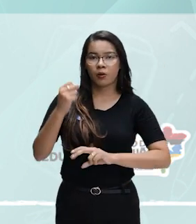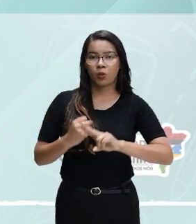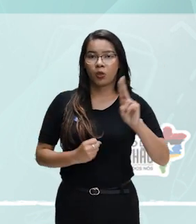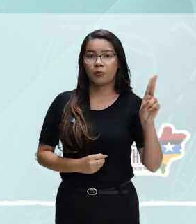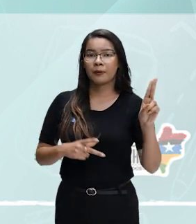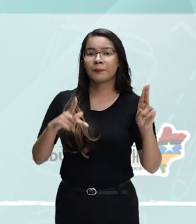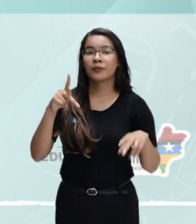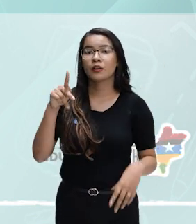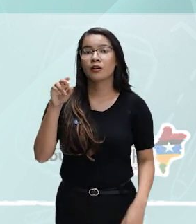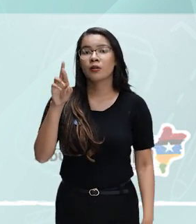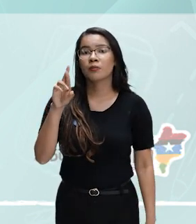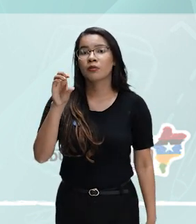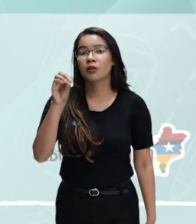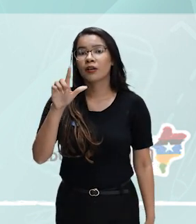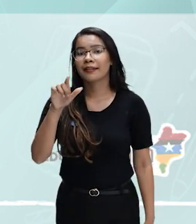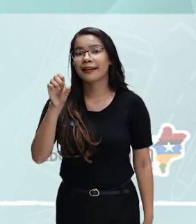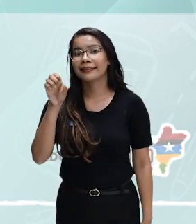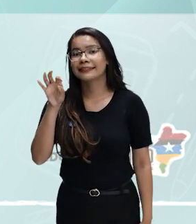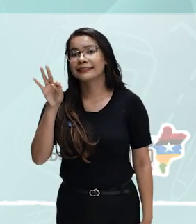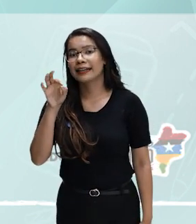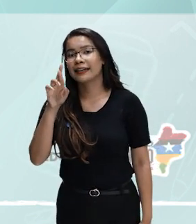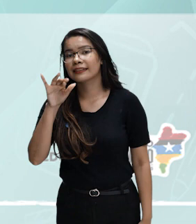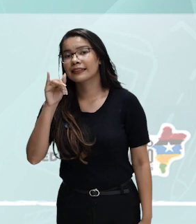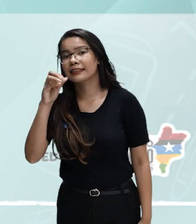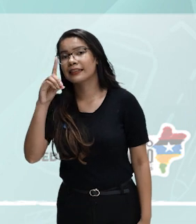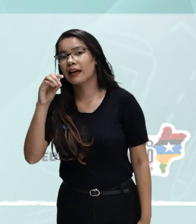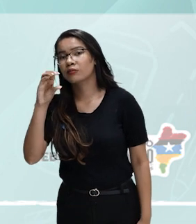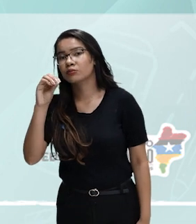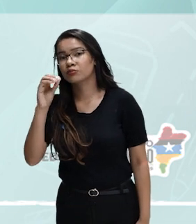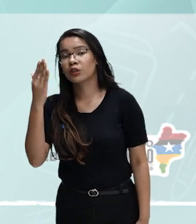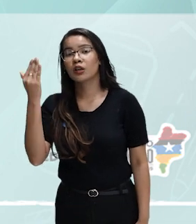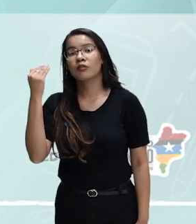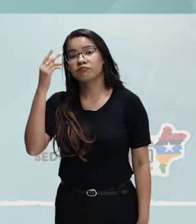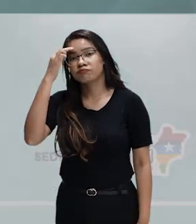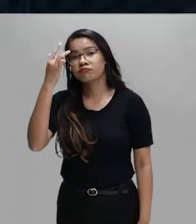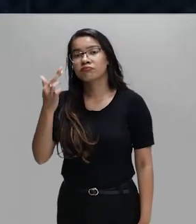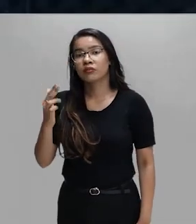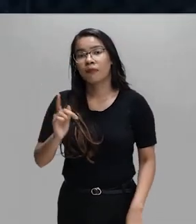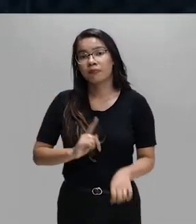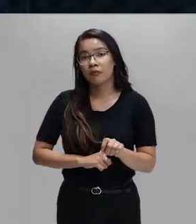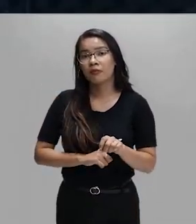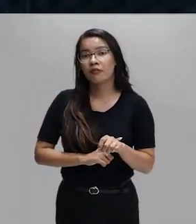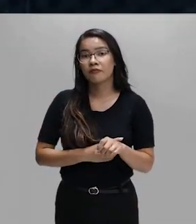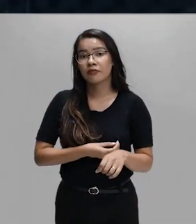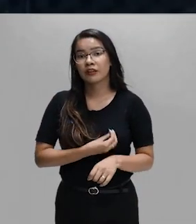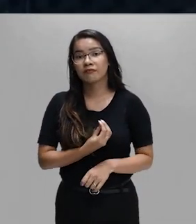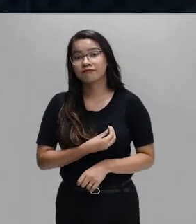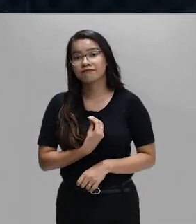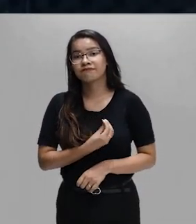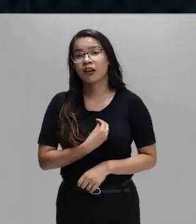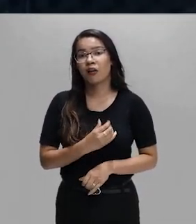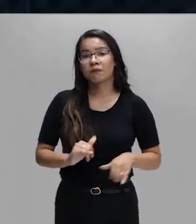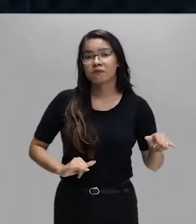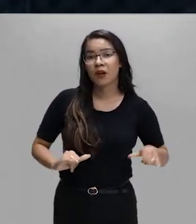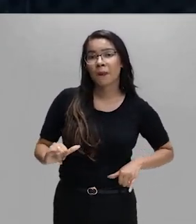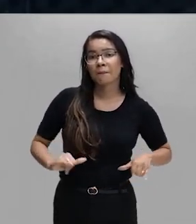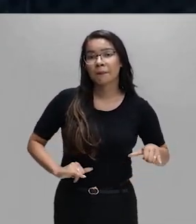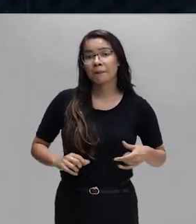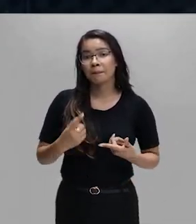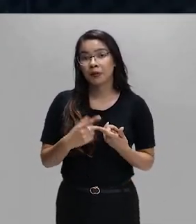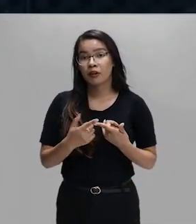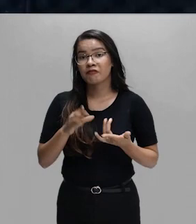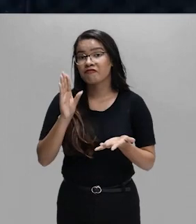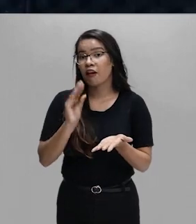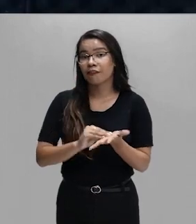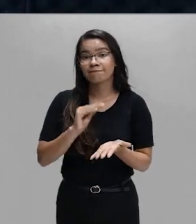Certo? Naquele momento histórico, né, o proletariado vivia em condições muito precárias, porque a